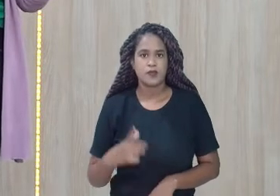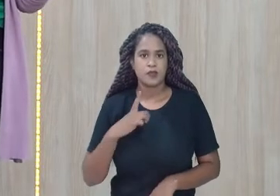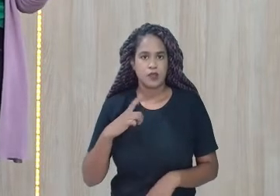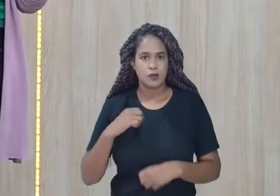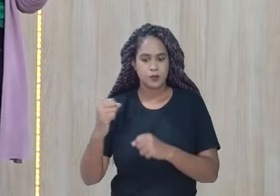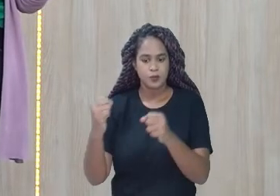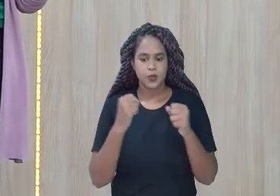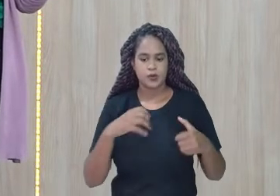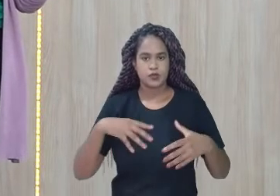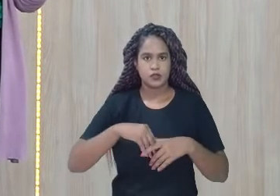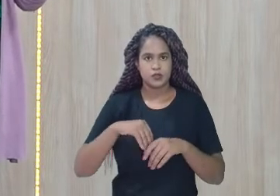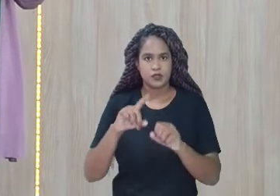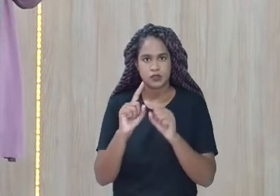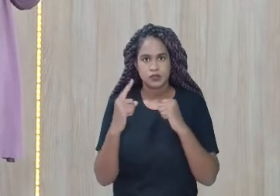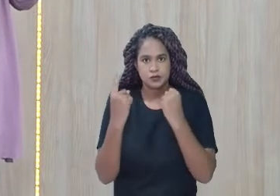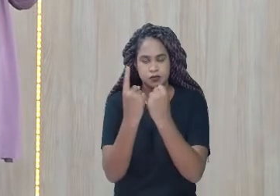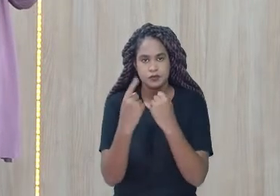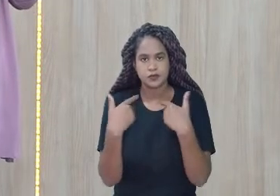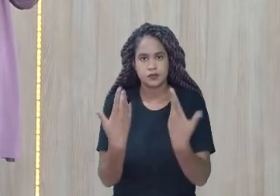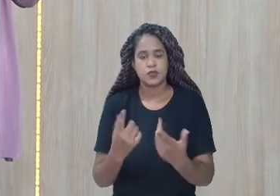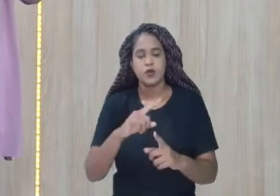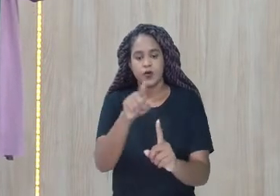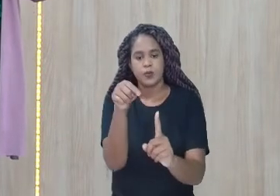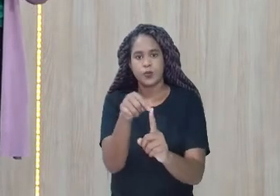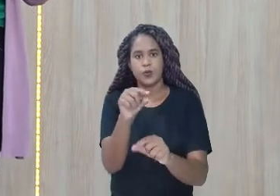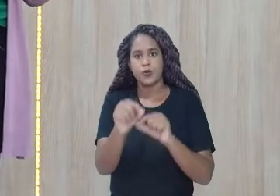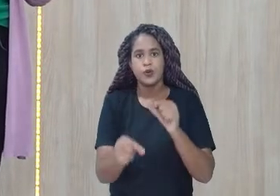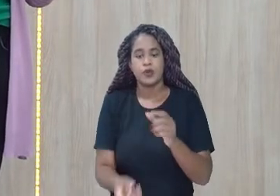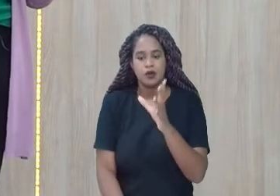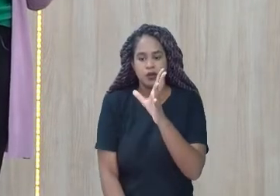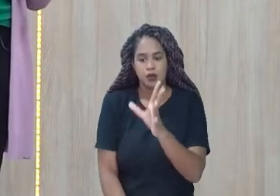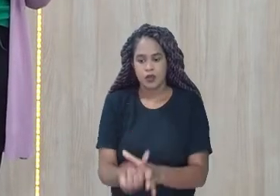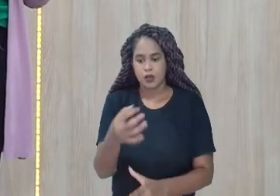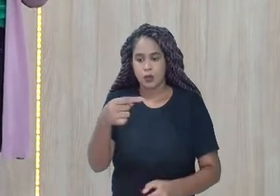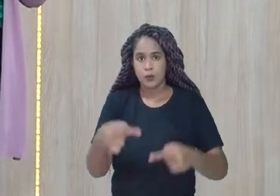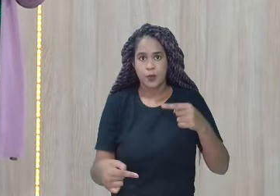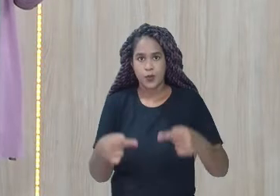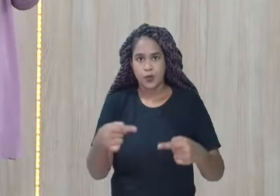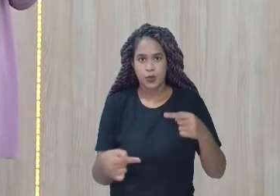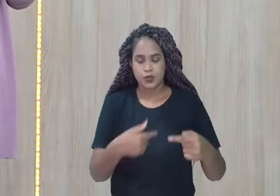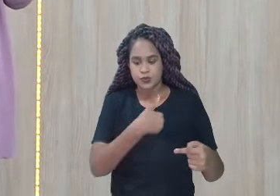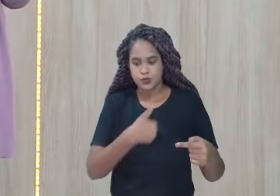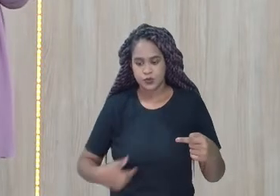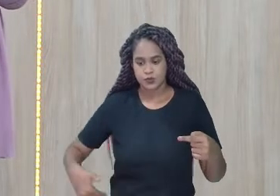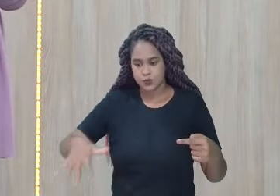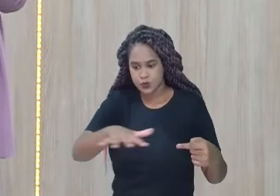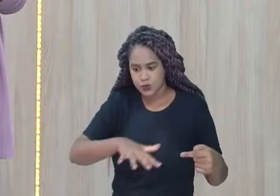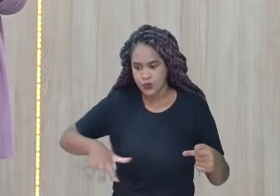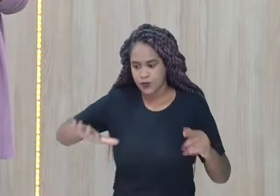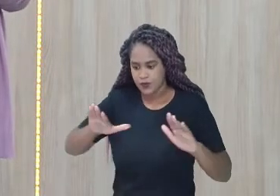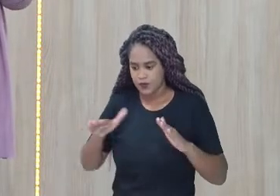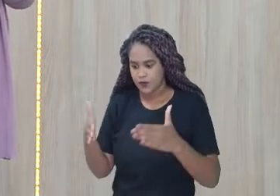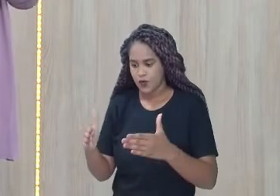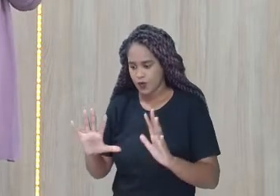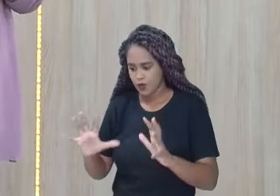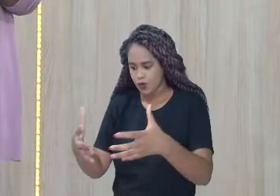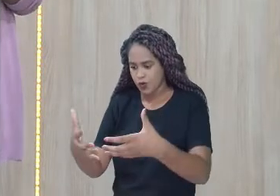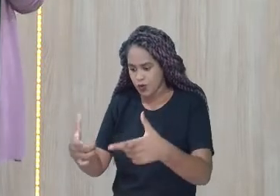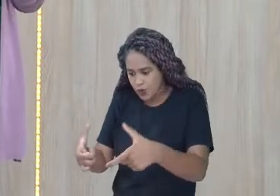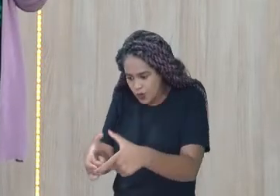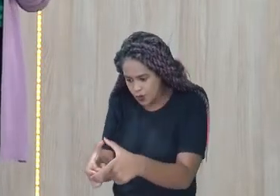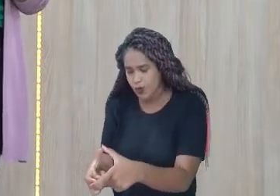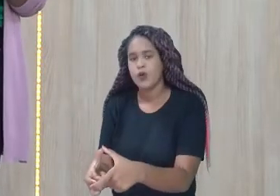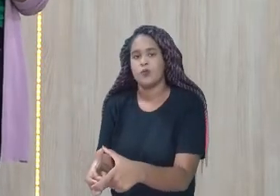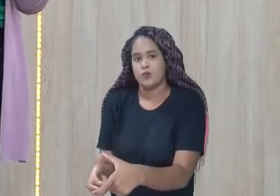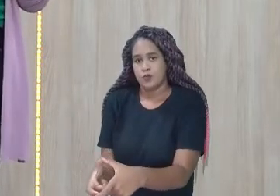poder com relação ao território, de fazer políticas públicas voltadas para essas minorias que tiveram